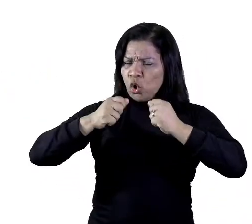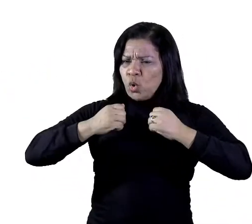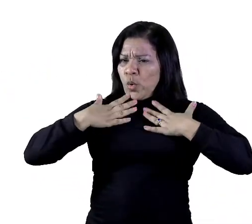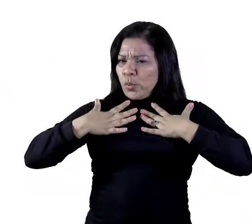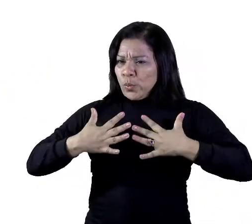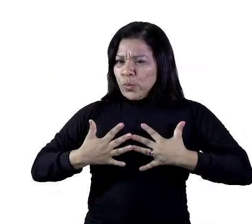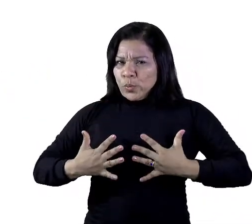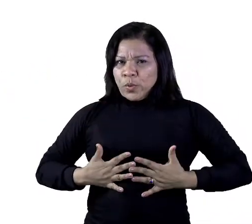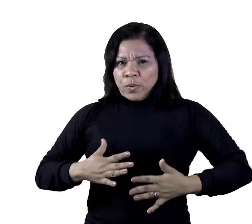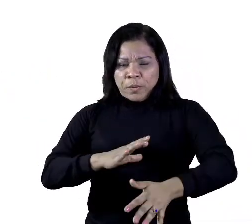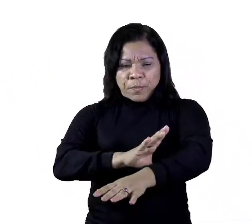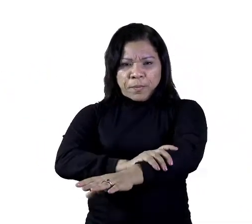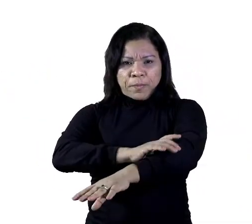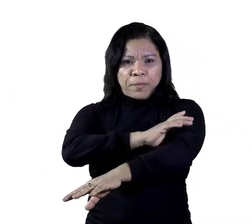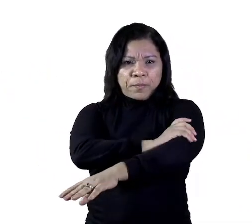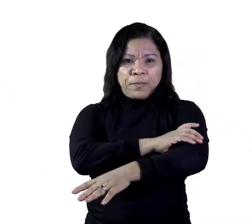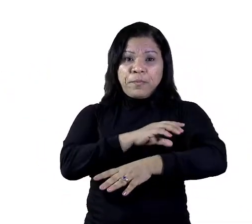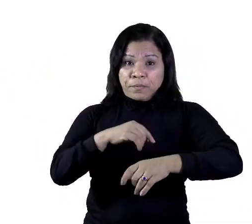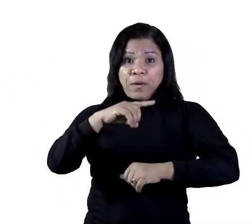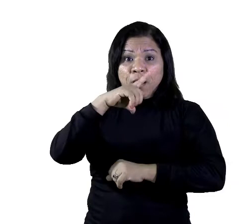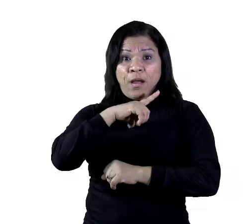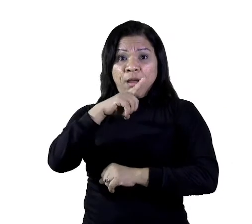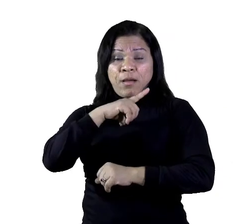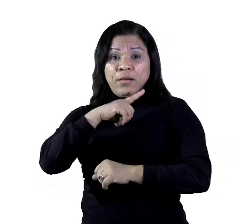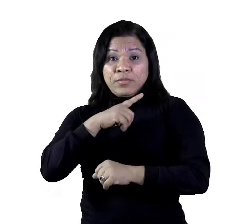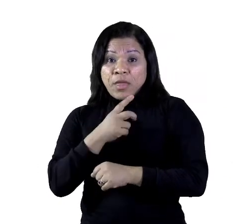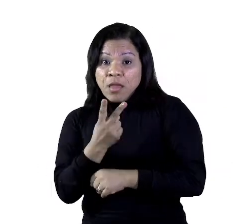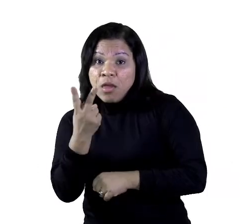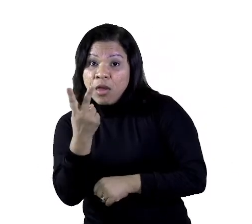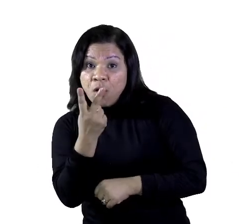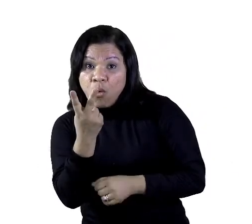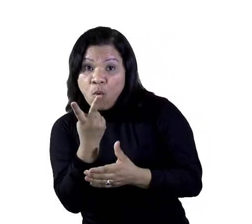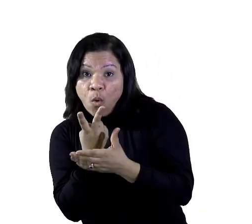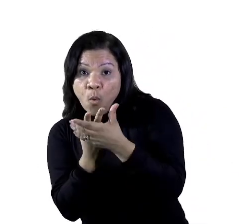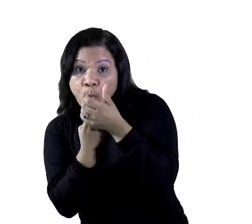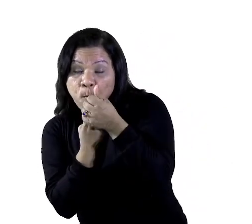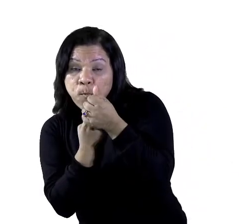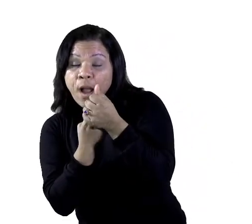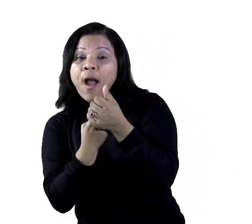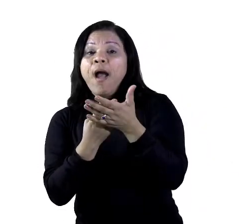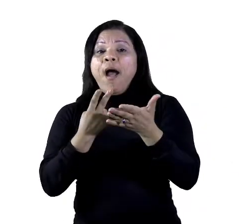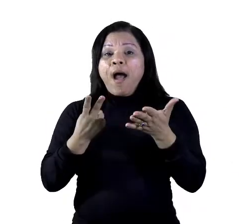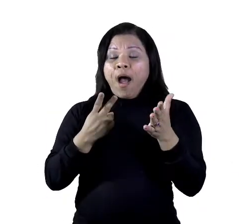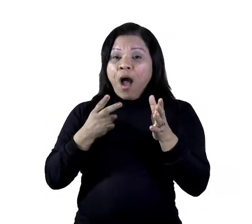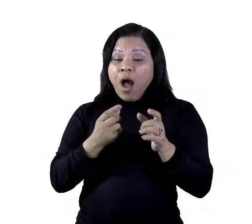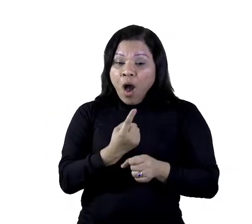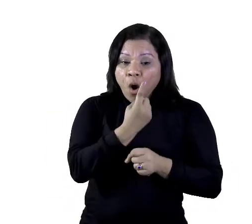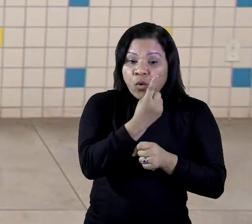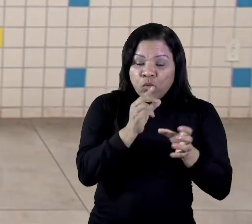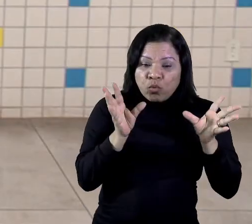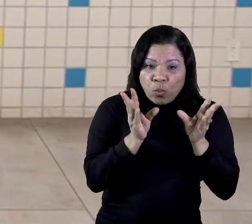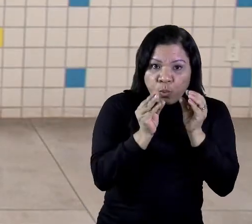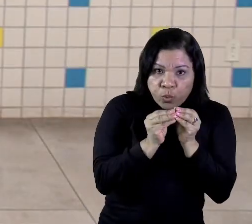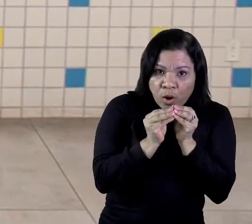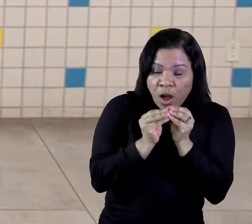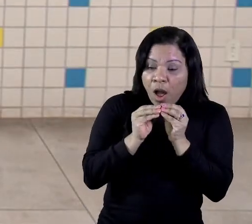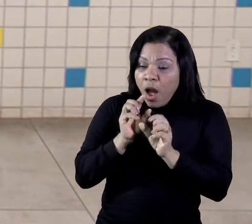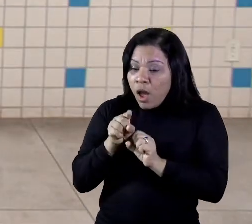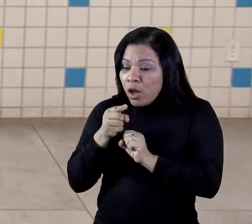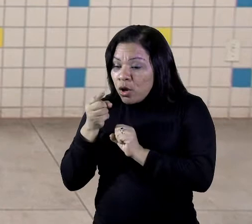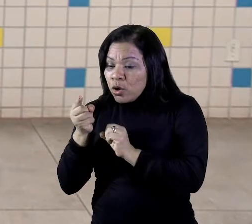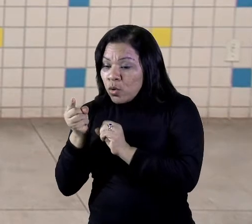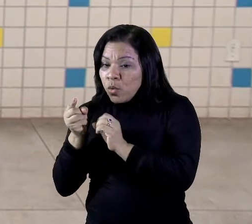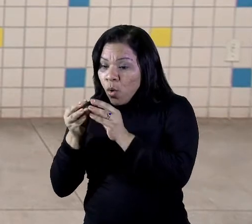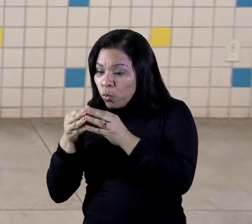de músculos para fazer um movimento. Um vai contrair, o outro vai se estender. não é? E agora mais adiante a